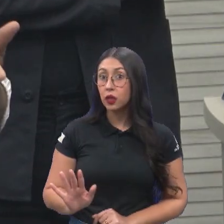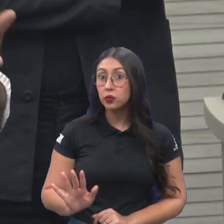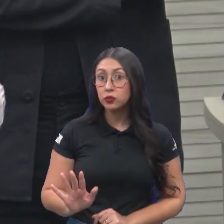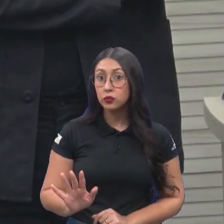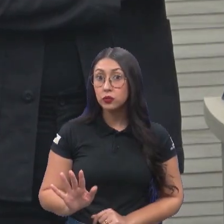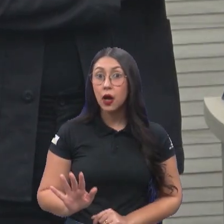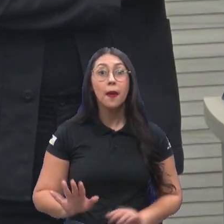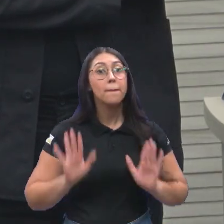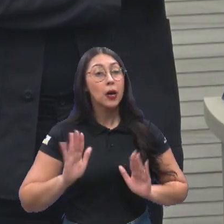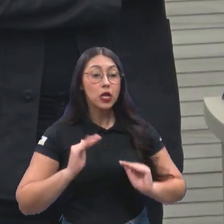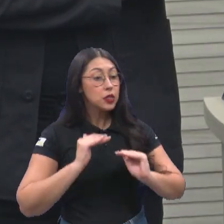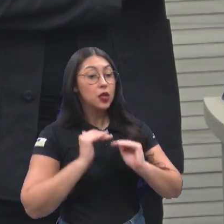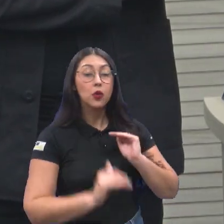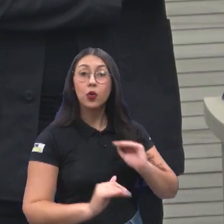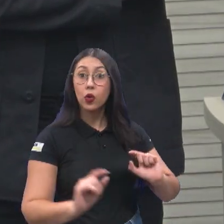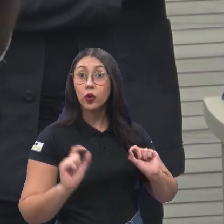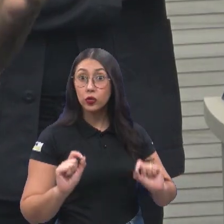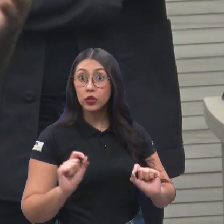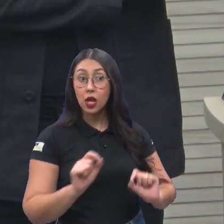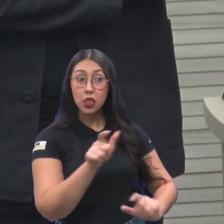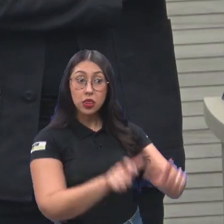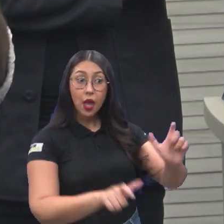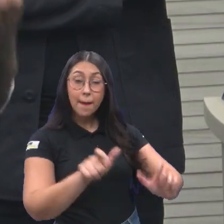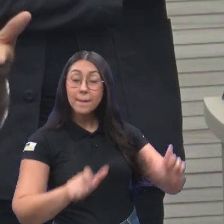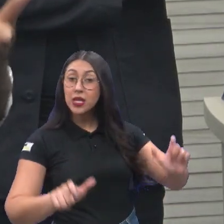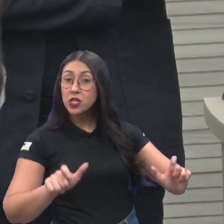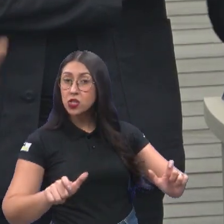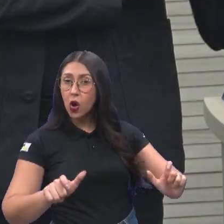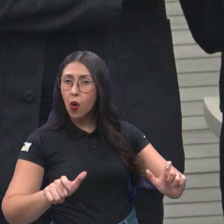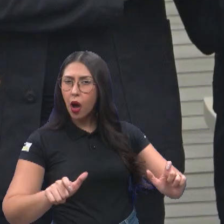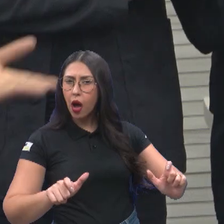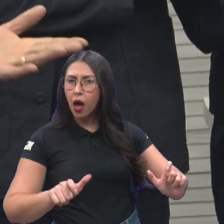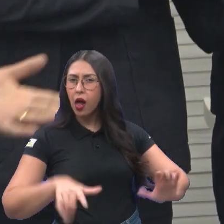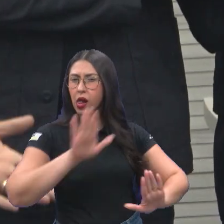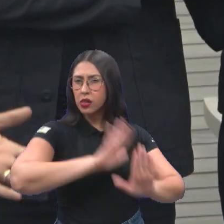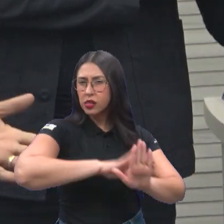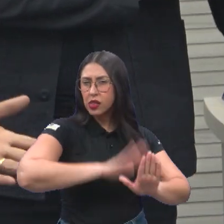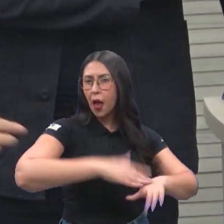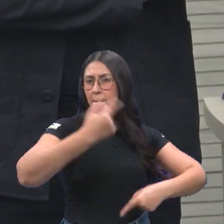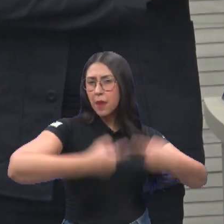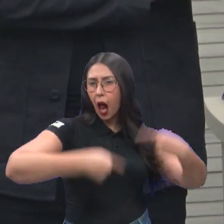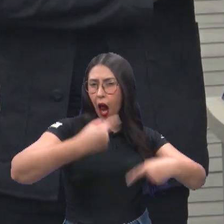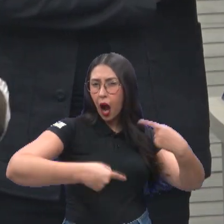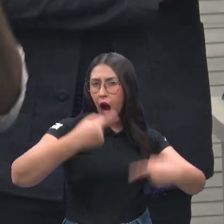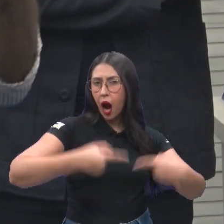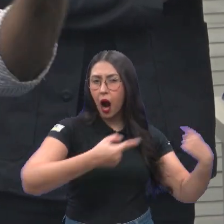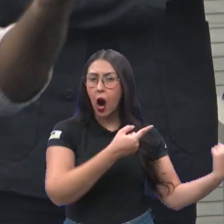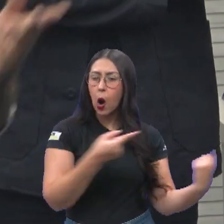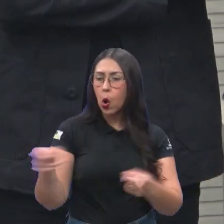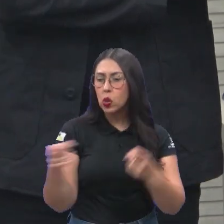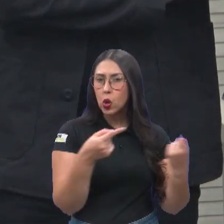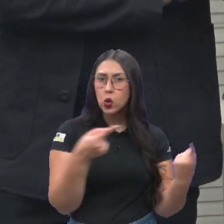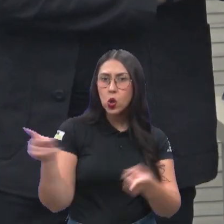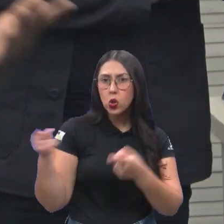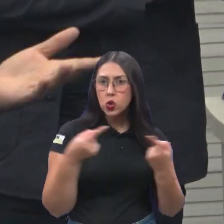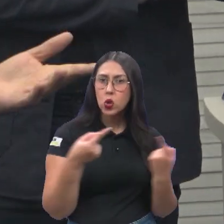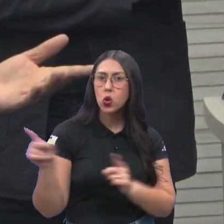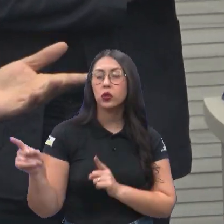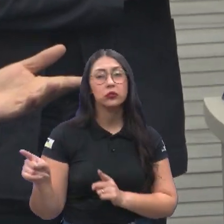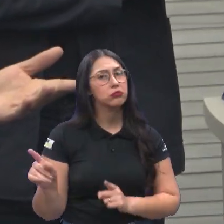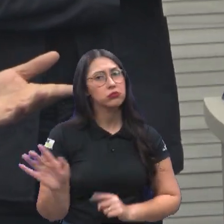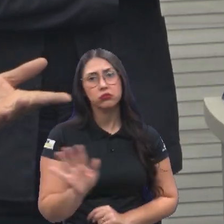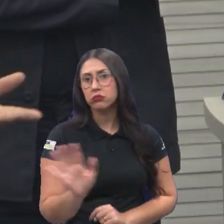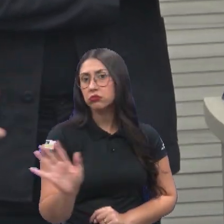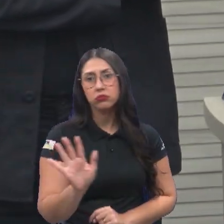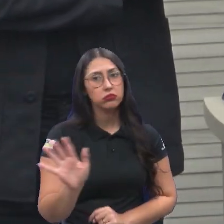não concordo é que as pessoas começam a fazer uma política de jogar a base do prefeito contra a população. Isso nós não